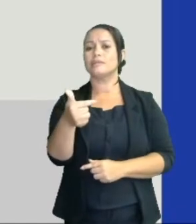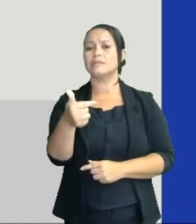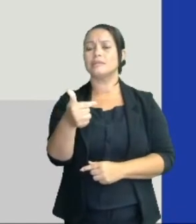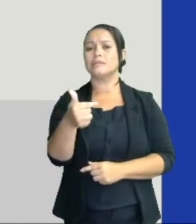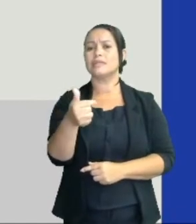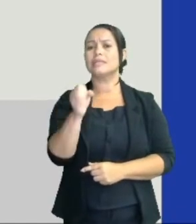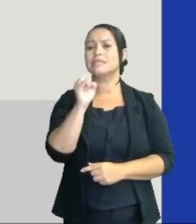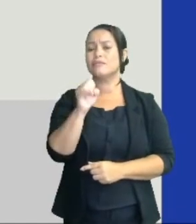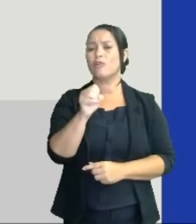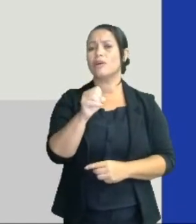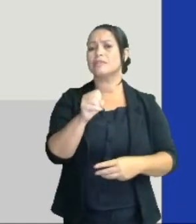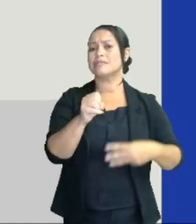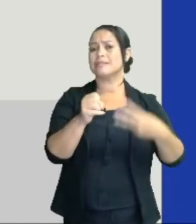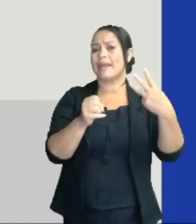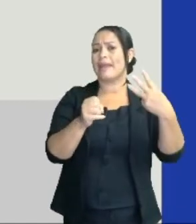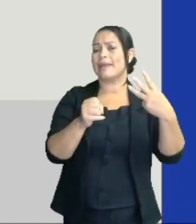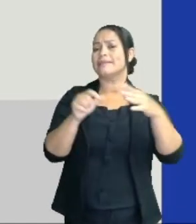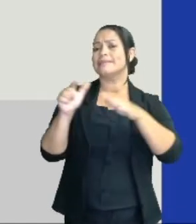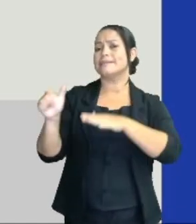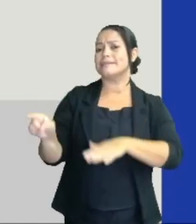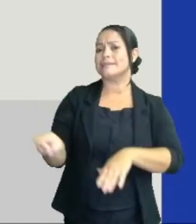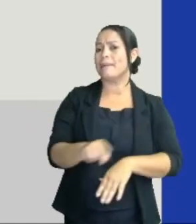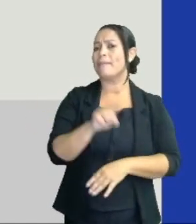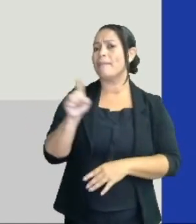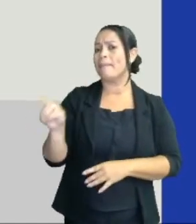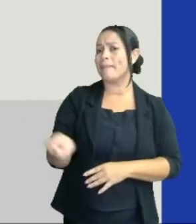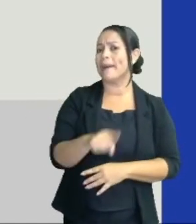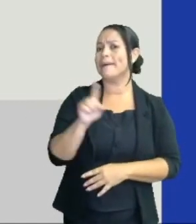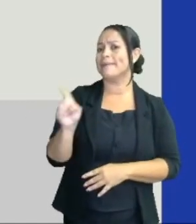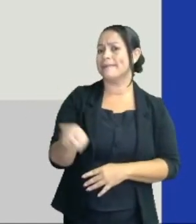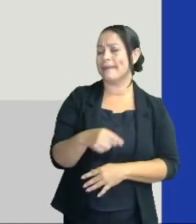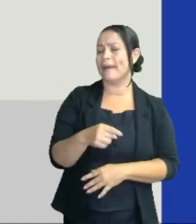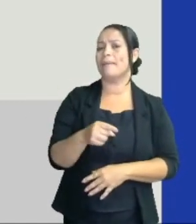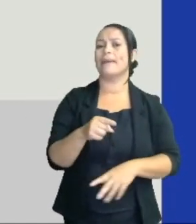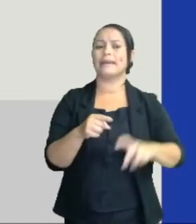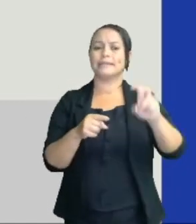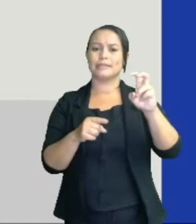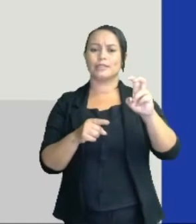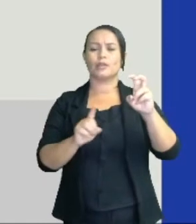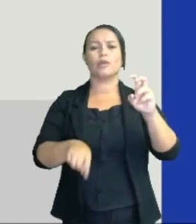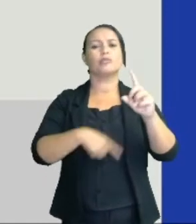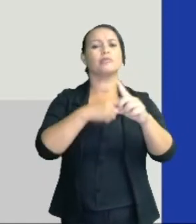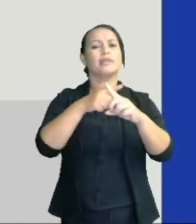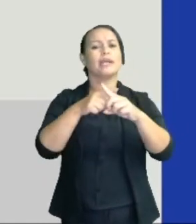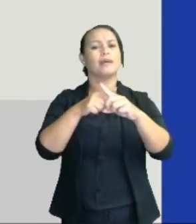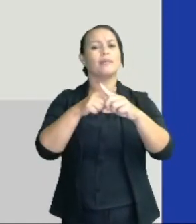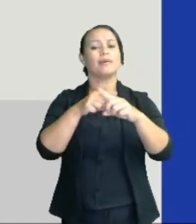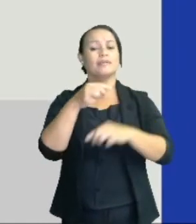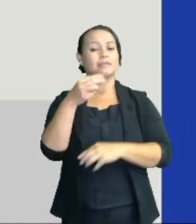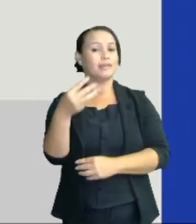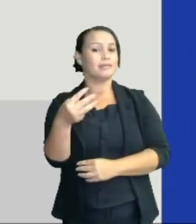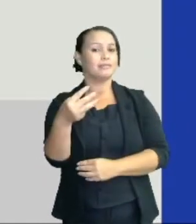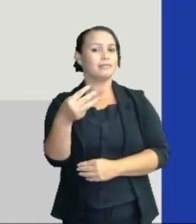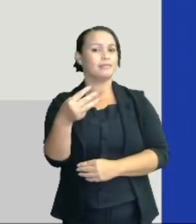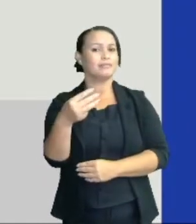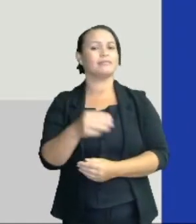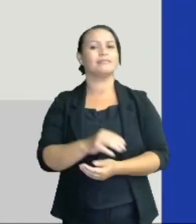Se fosse 3 semanas, como é que a gente faria? A gente ia pegar 5 e multiplicar por